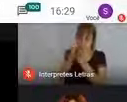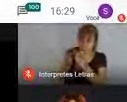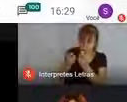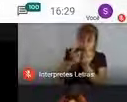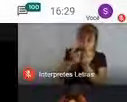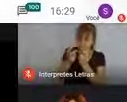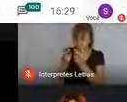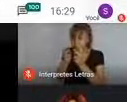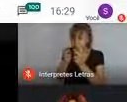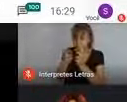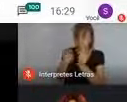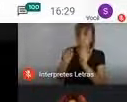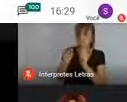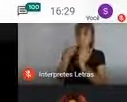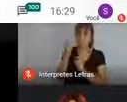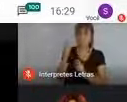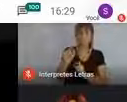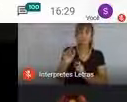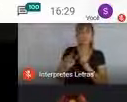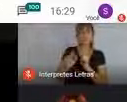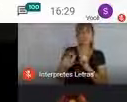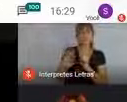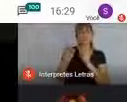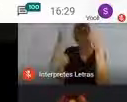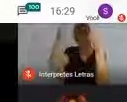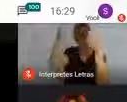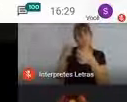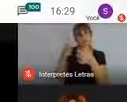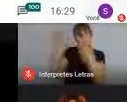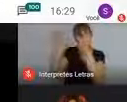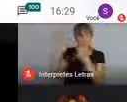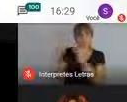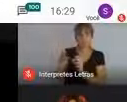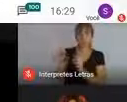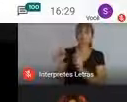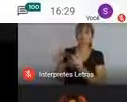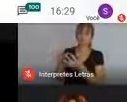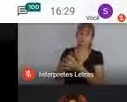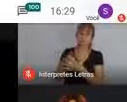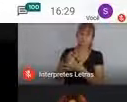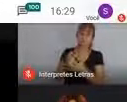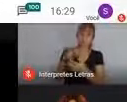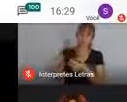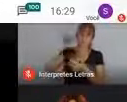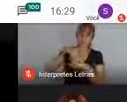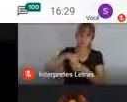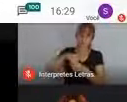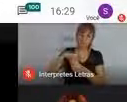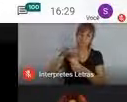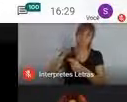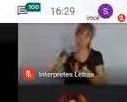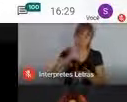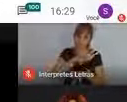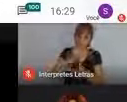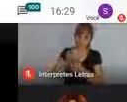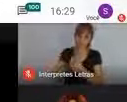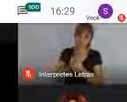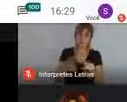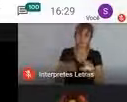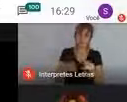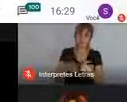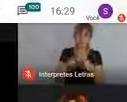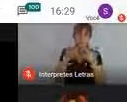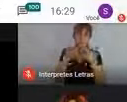linguísticos interessados nessa interdisciplinaridade entre a geografia e a linguística. A